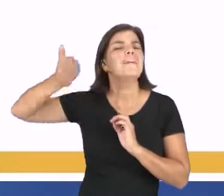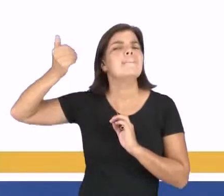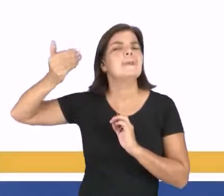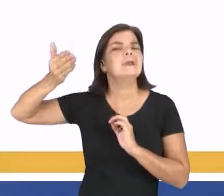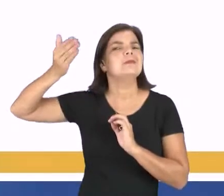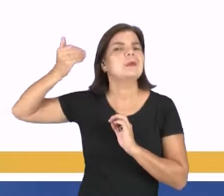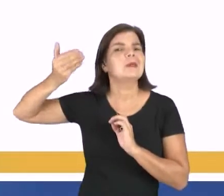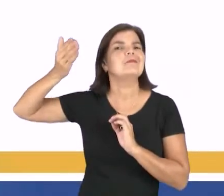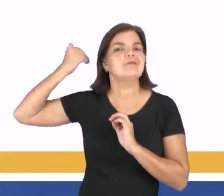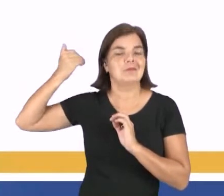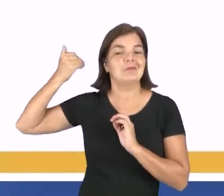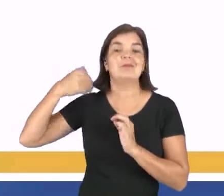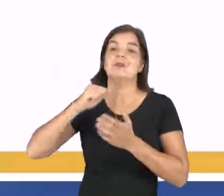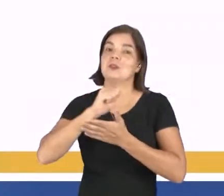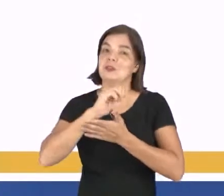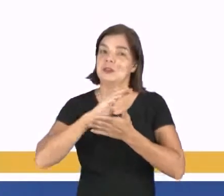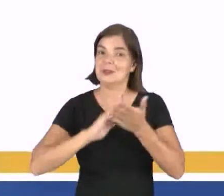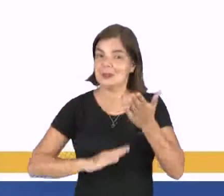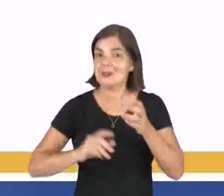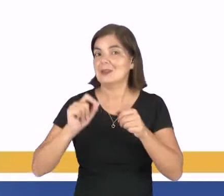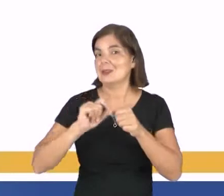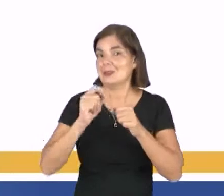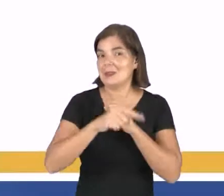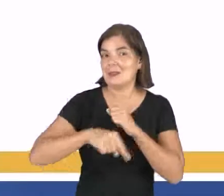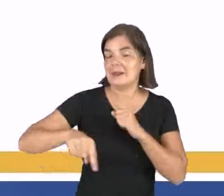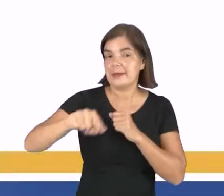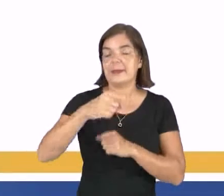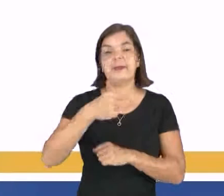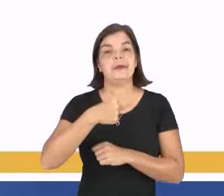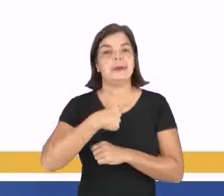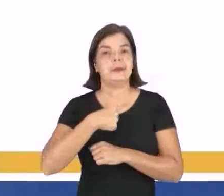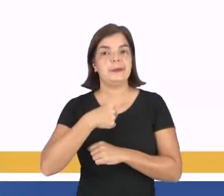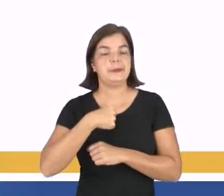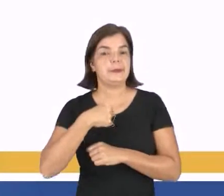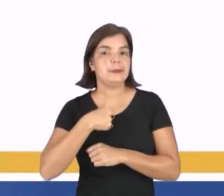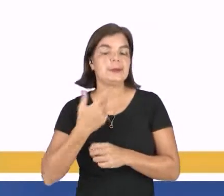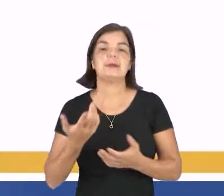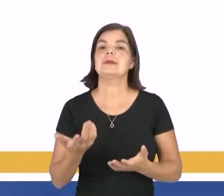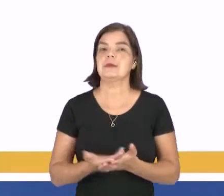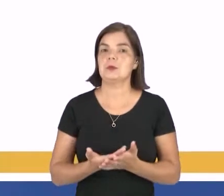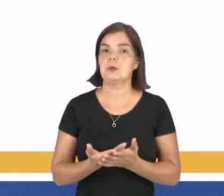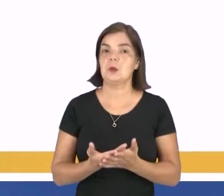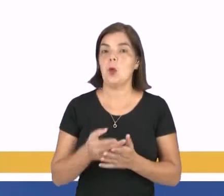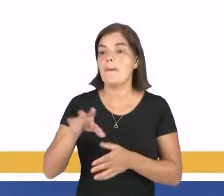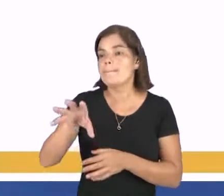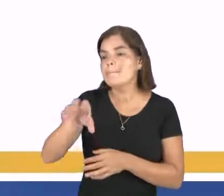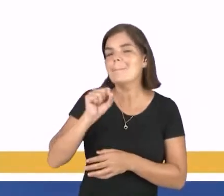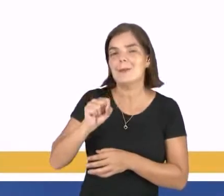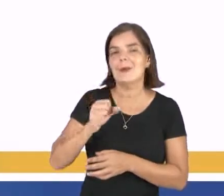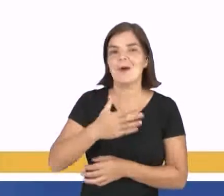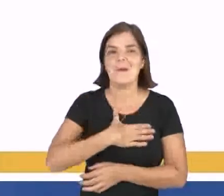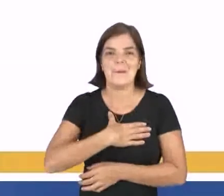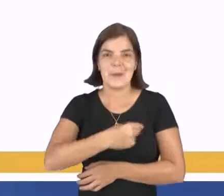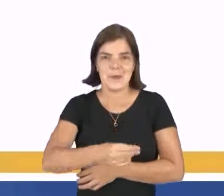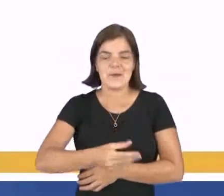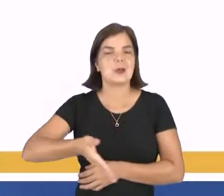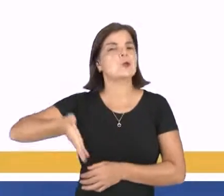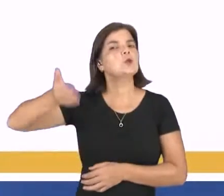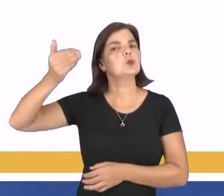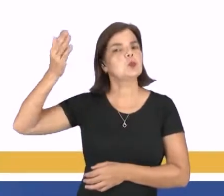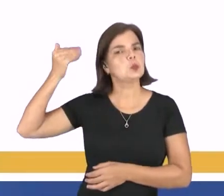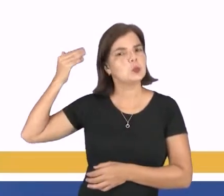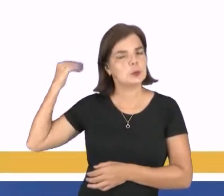fizer a atividade eu buscar eu buscar a minha filha então o